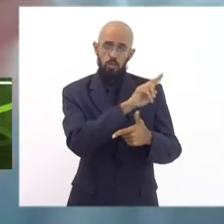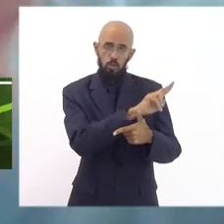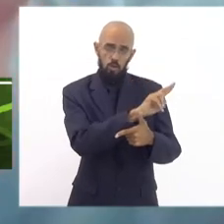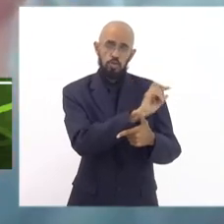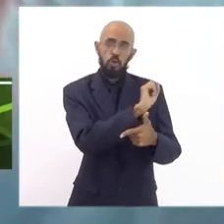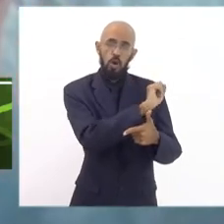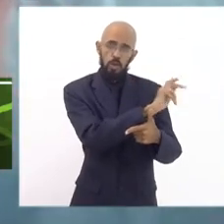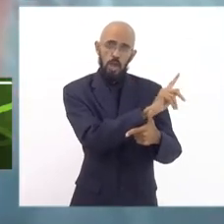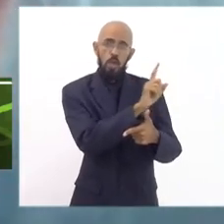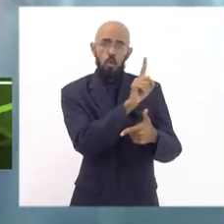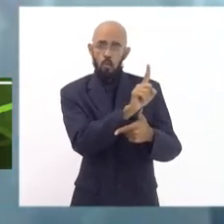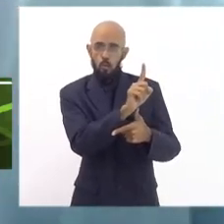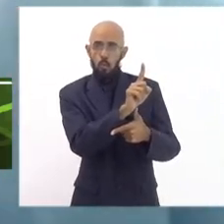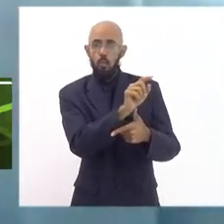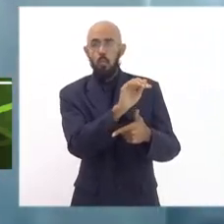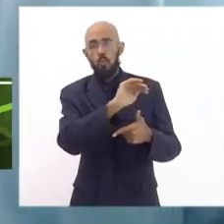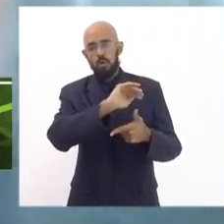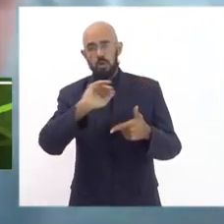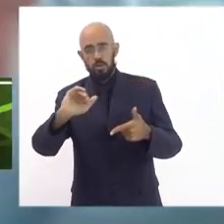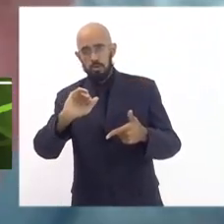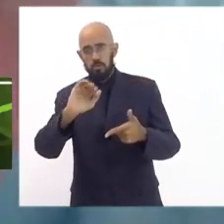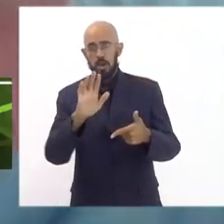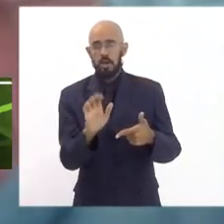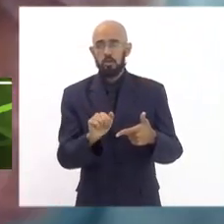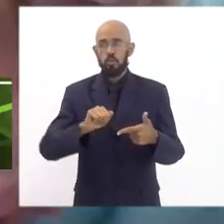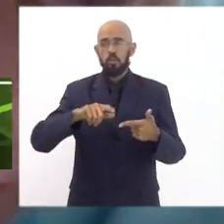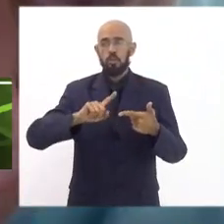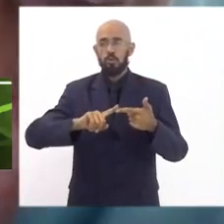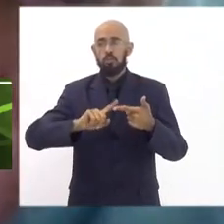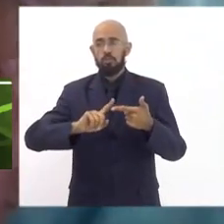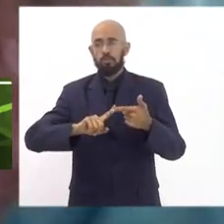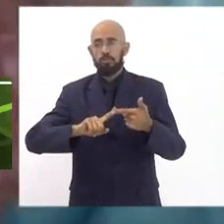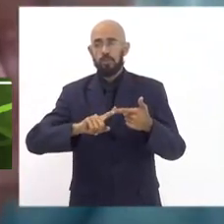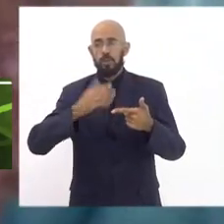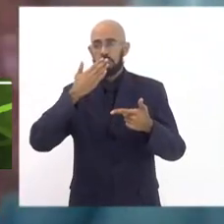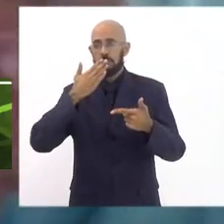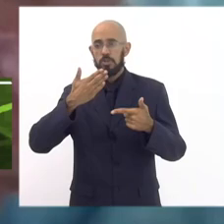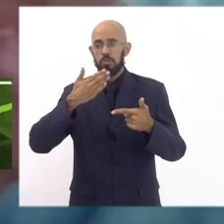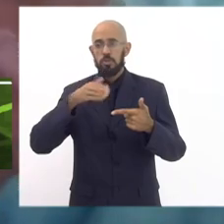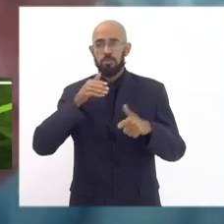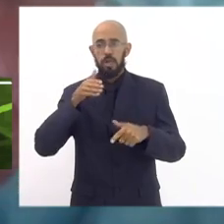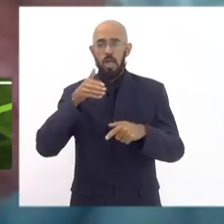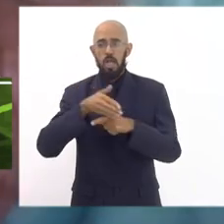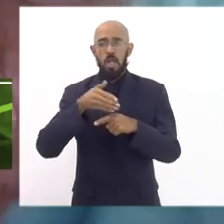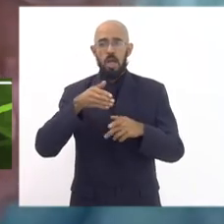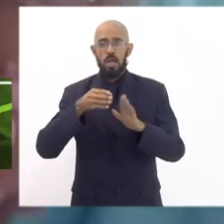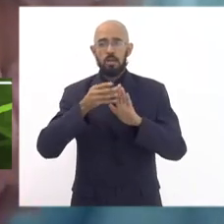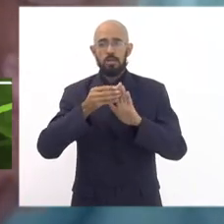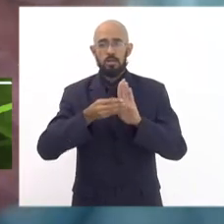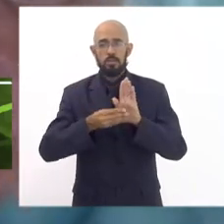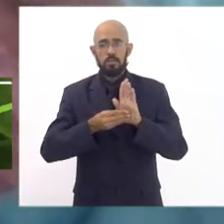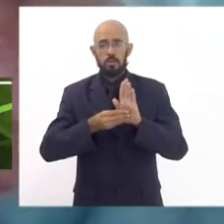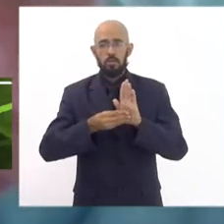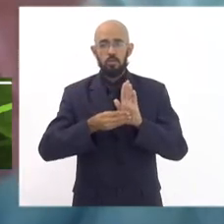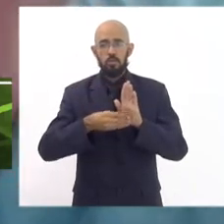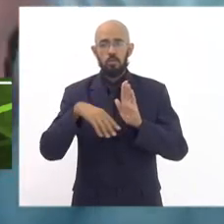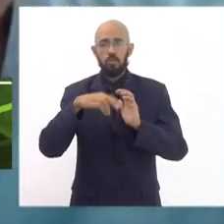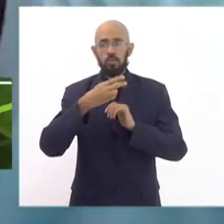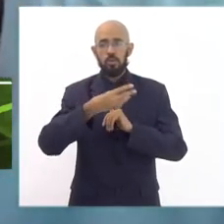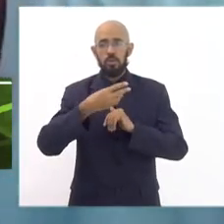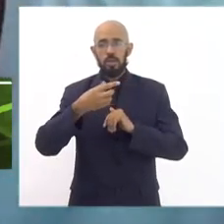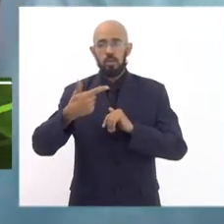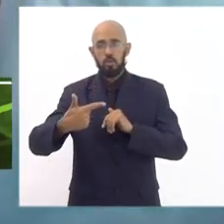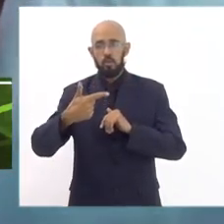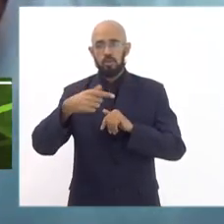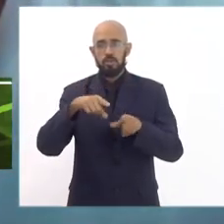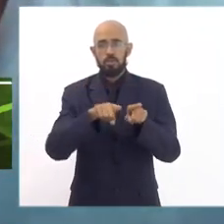do 36. E pedir a inversão de pauta, dois projetos, o 32 e o